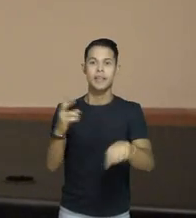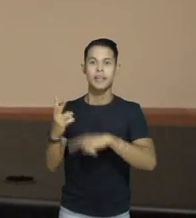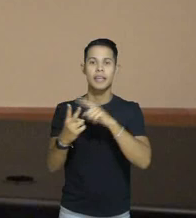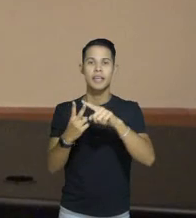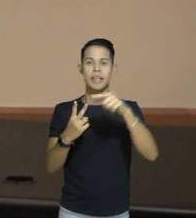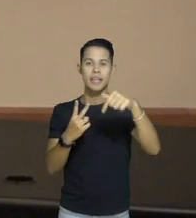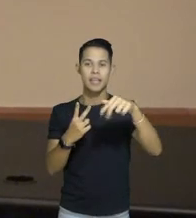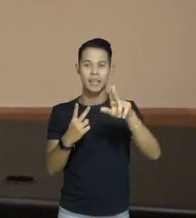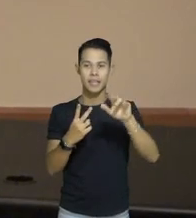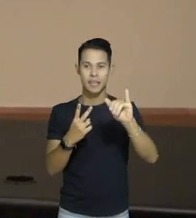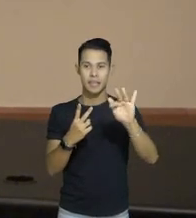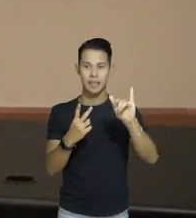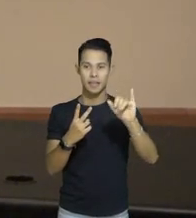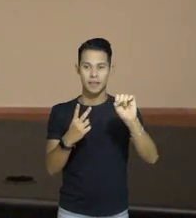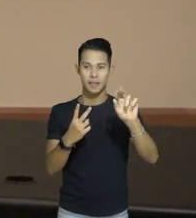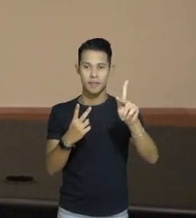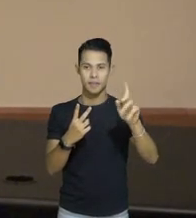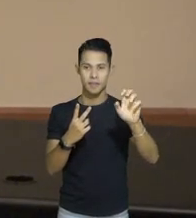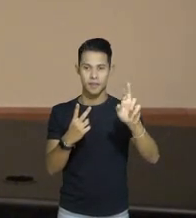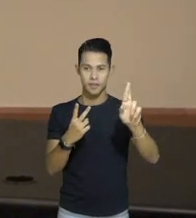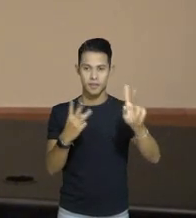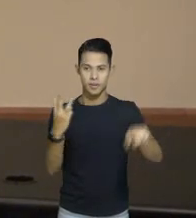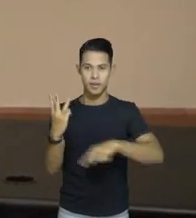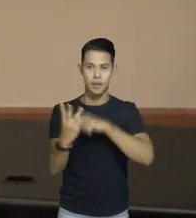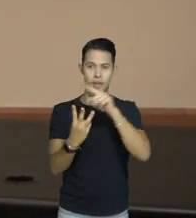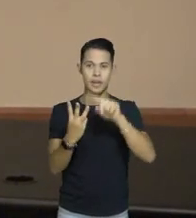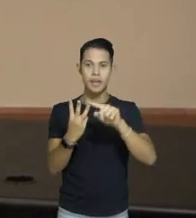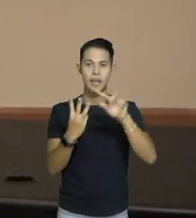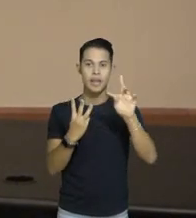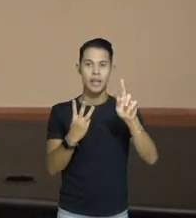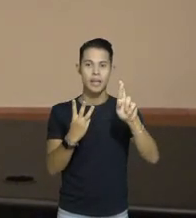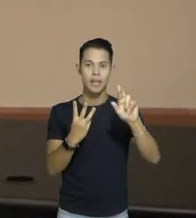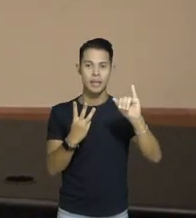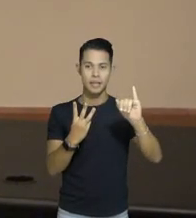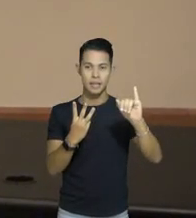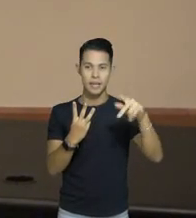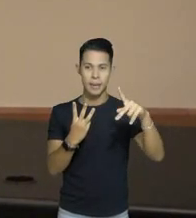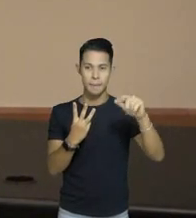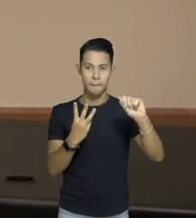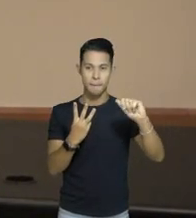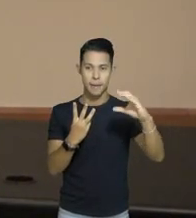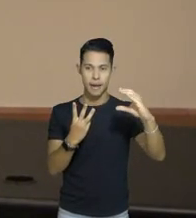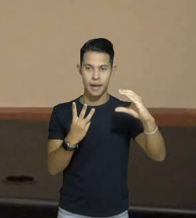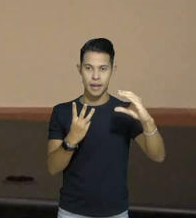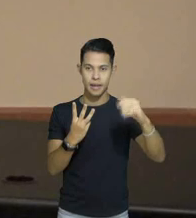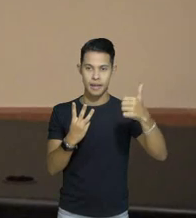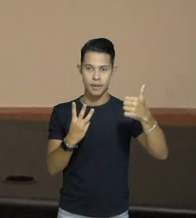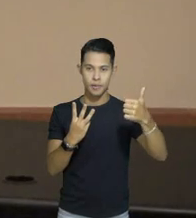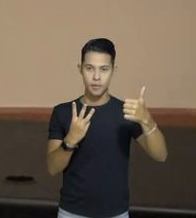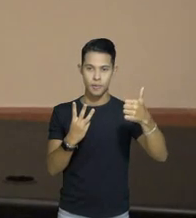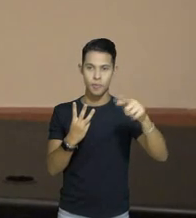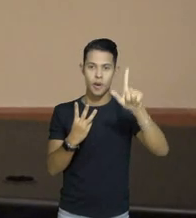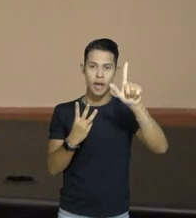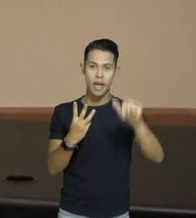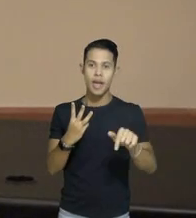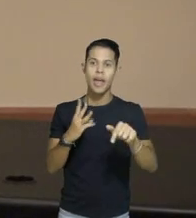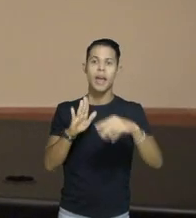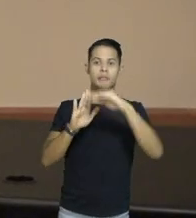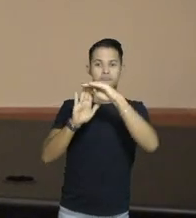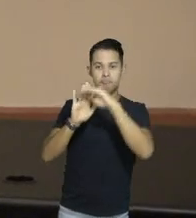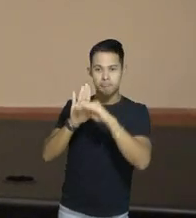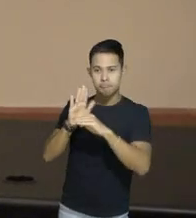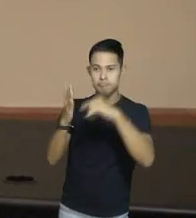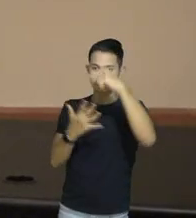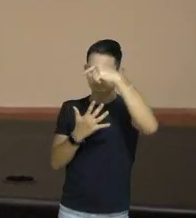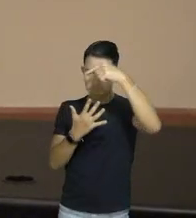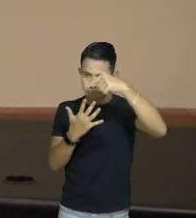tem também o TRIPAC-1. Então, é uma triagem que você faz já até na própria anamnese. Mas os sinais